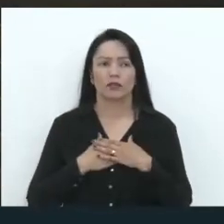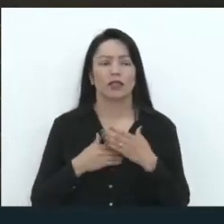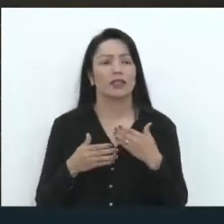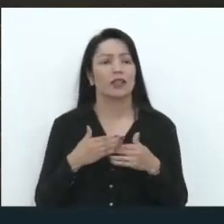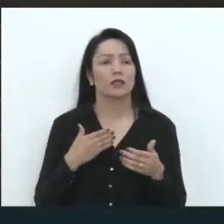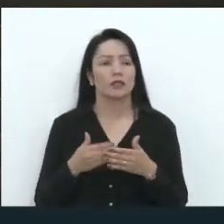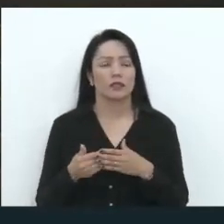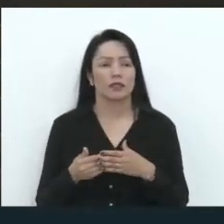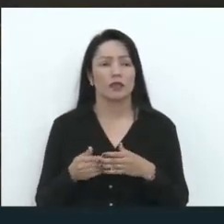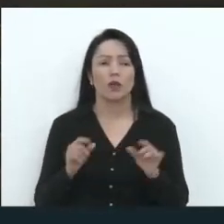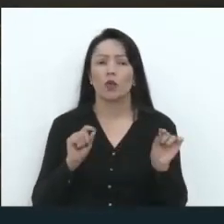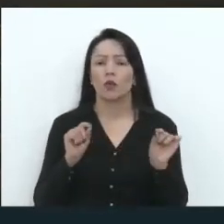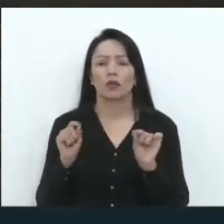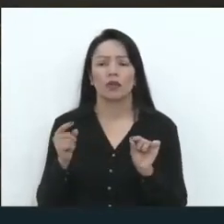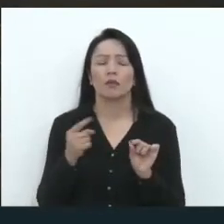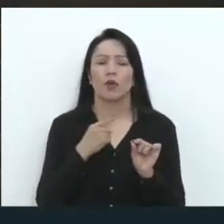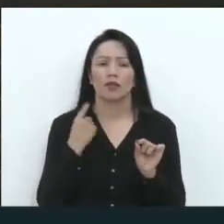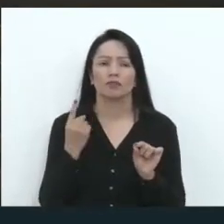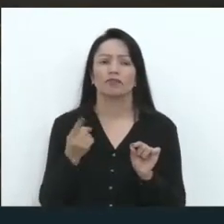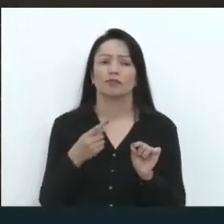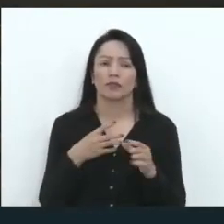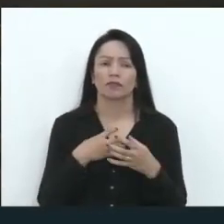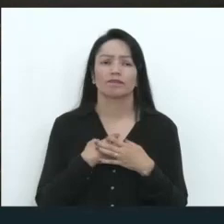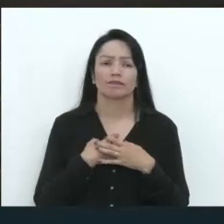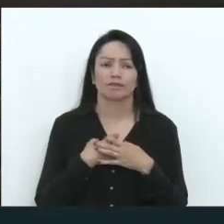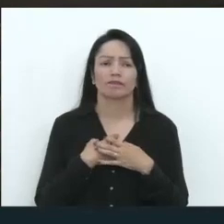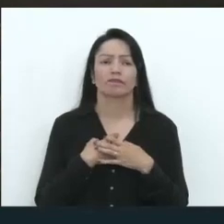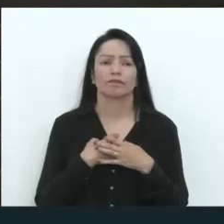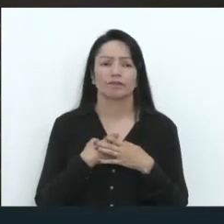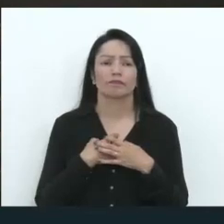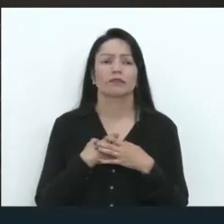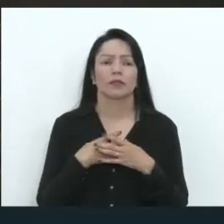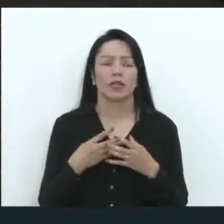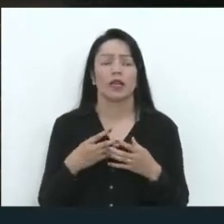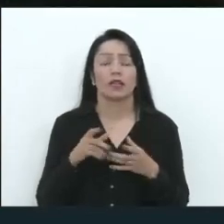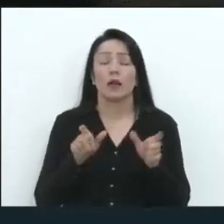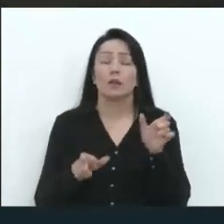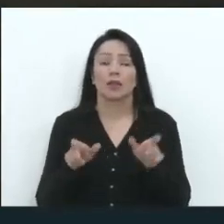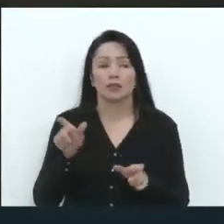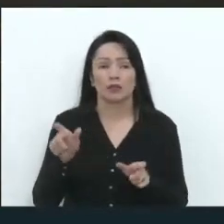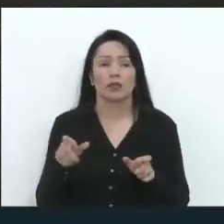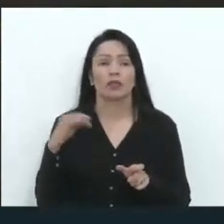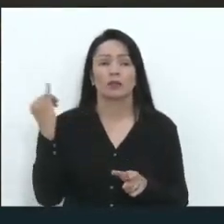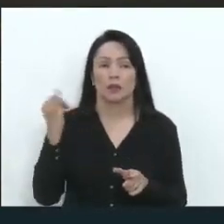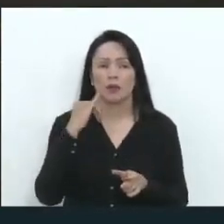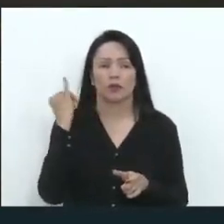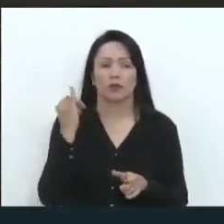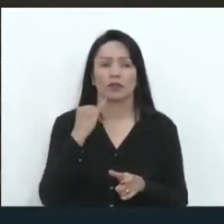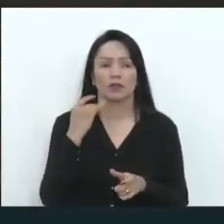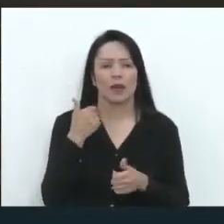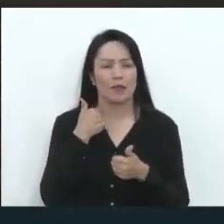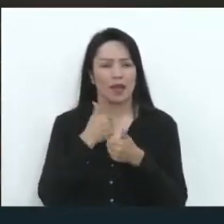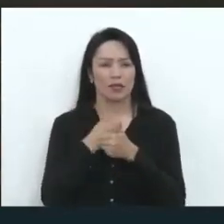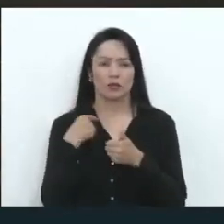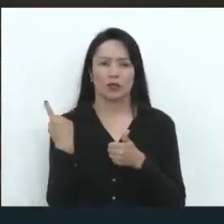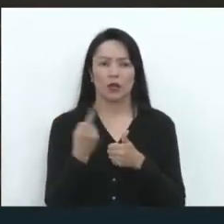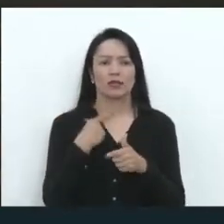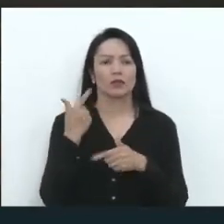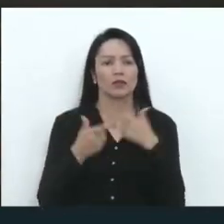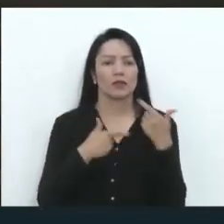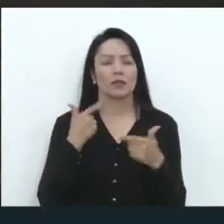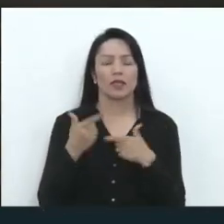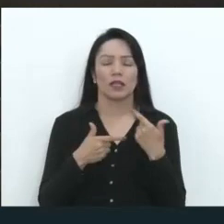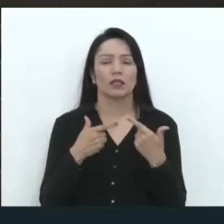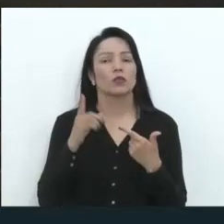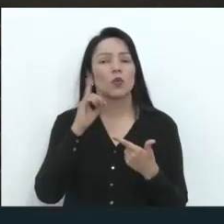quem seja, a gente sente muito, e em especial quando são pessoas assim relevantes, que estão perto da gente, trabalhando todos